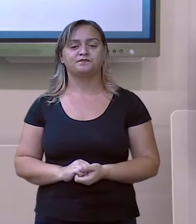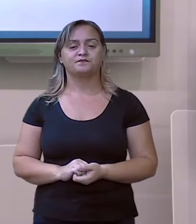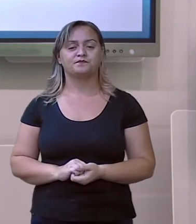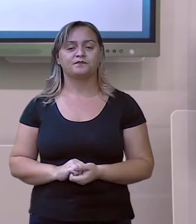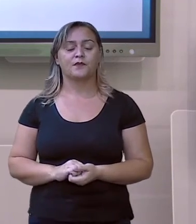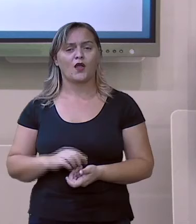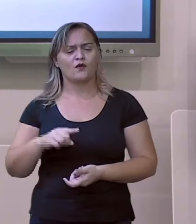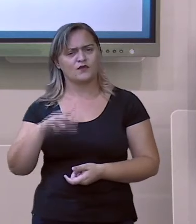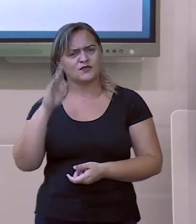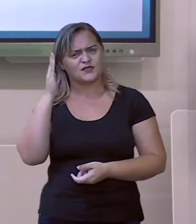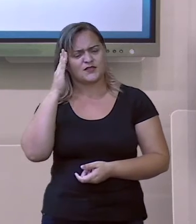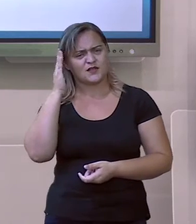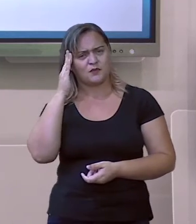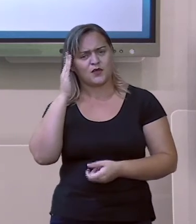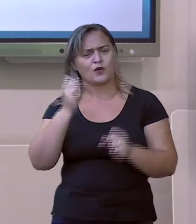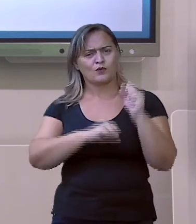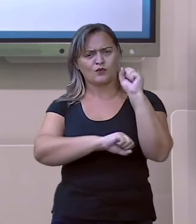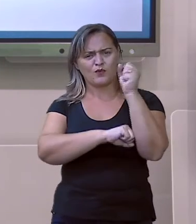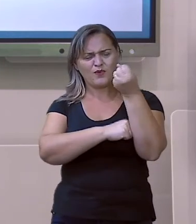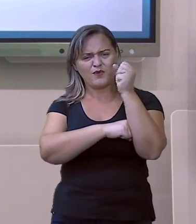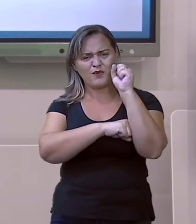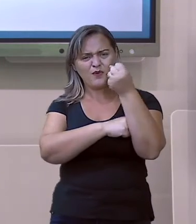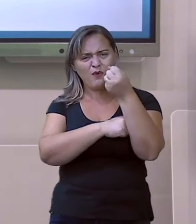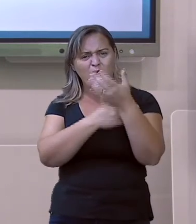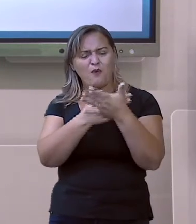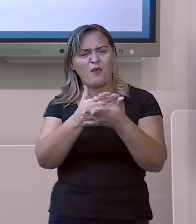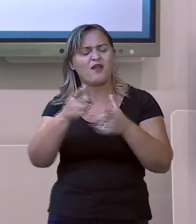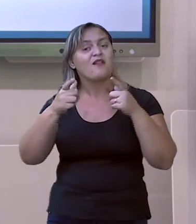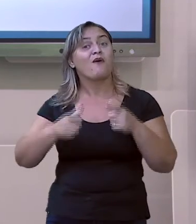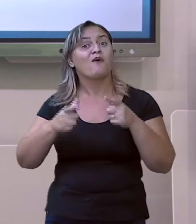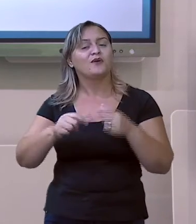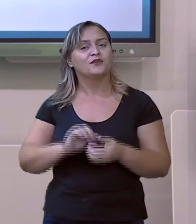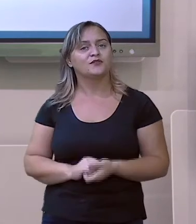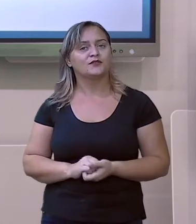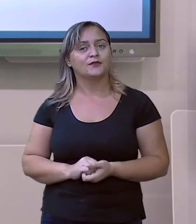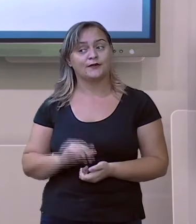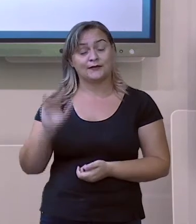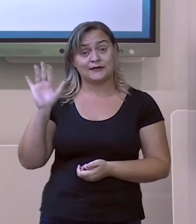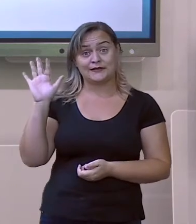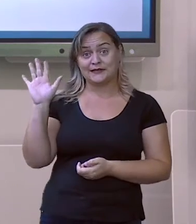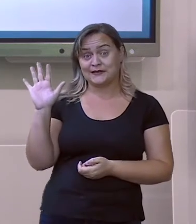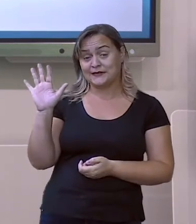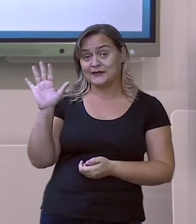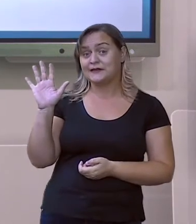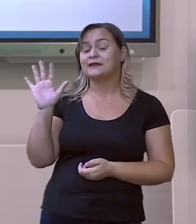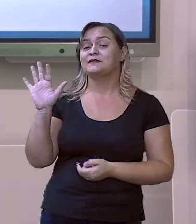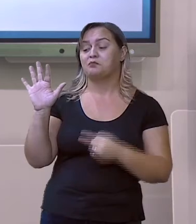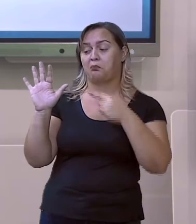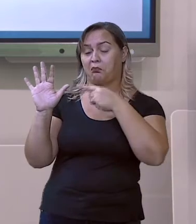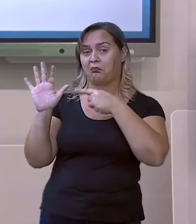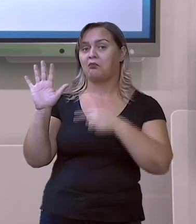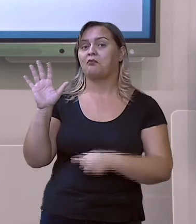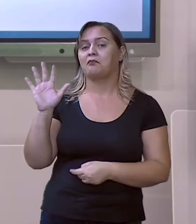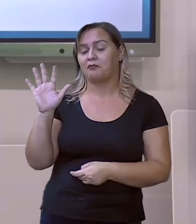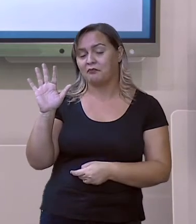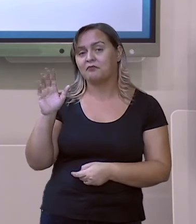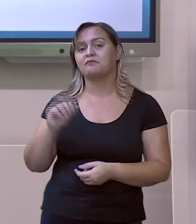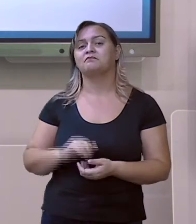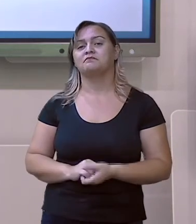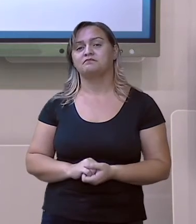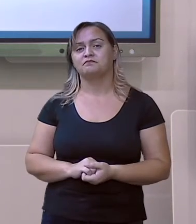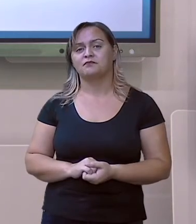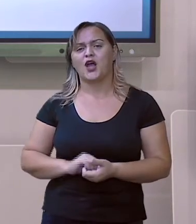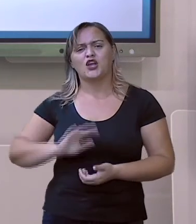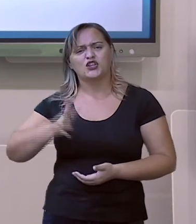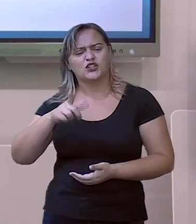que a coordenação motora começa nas mãos antes da boca? Muitos estudos foram feitos sobre os benefícios da